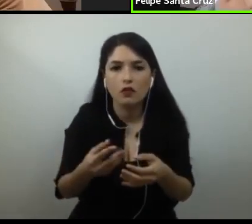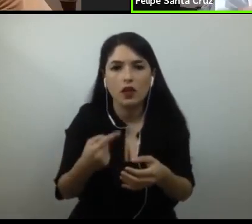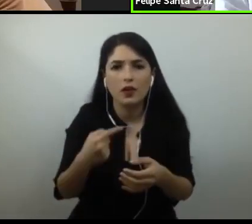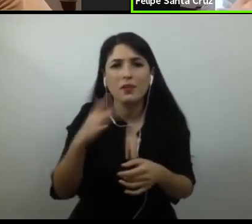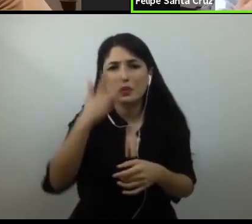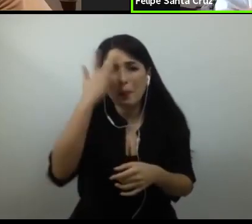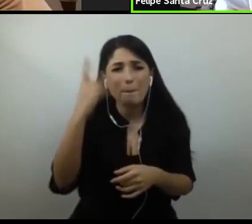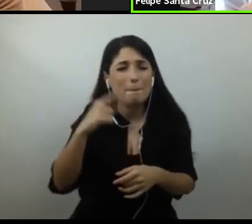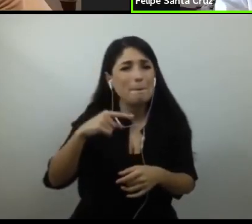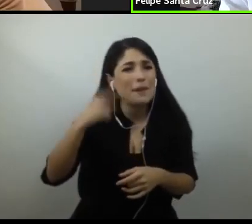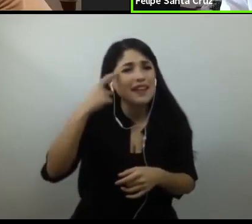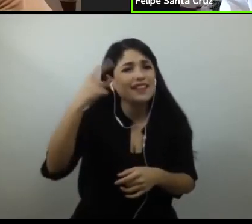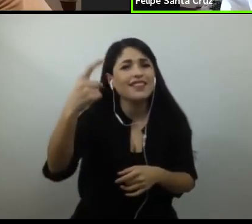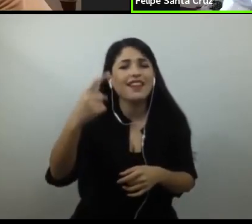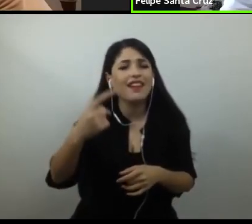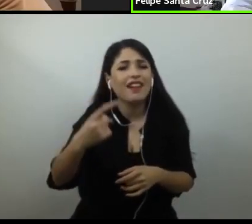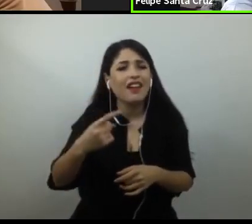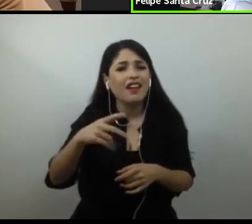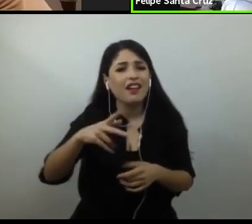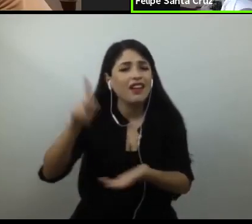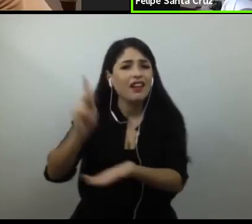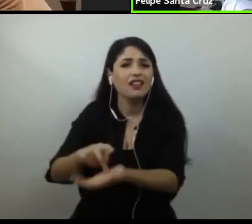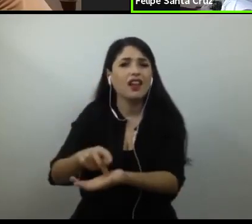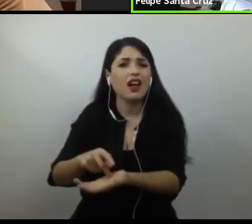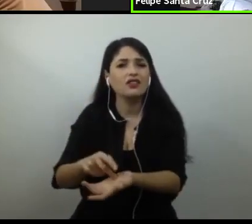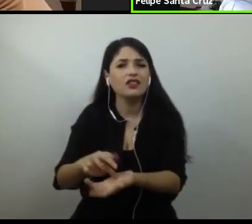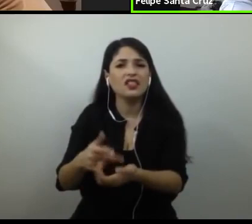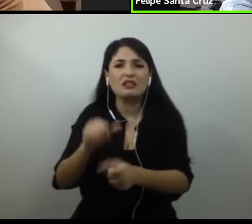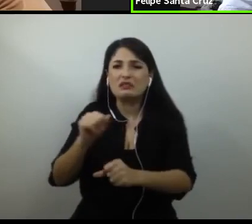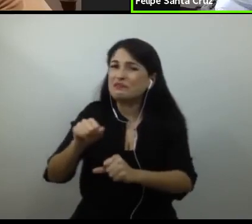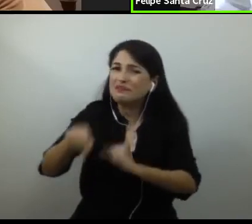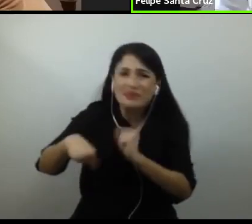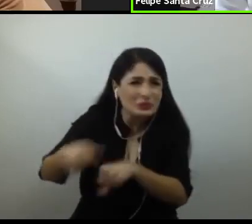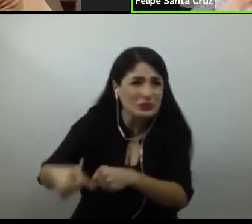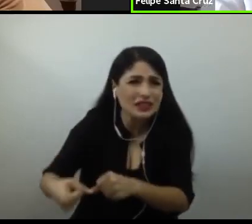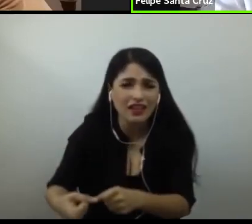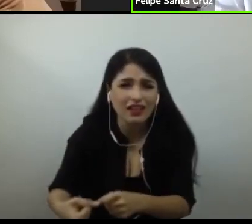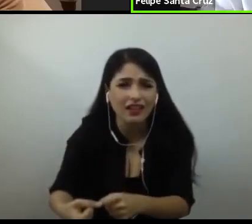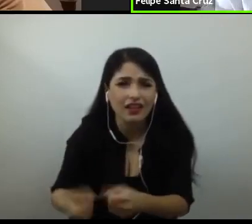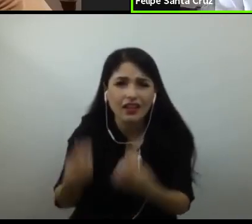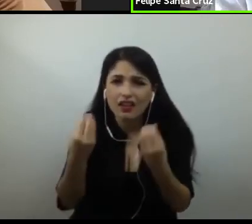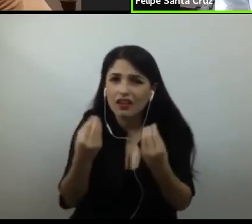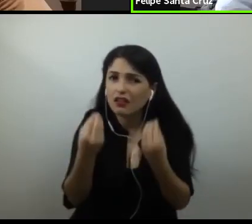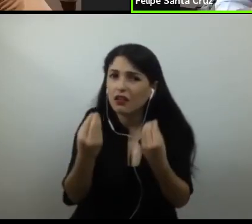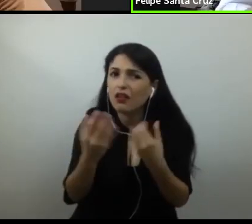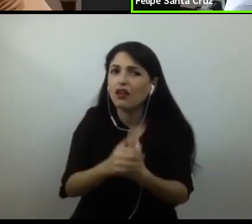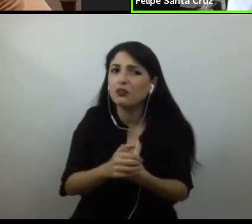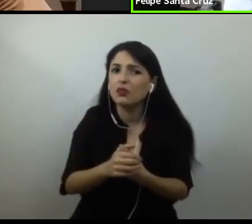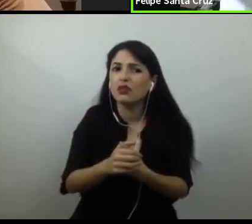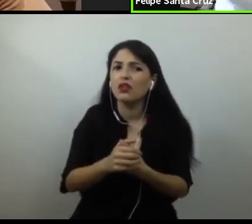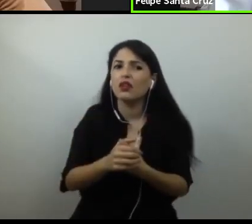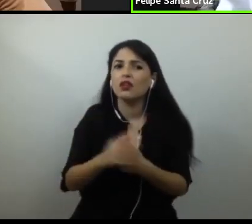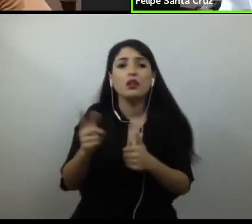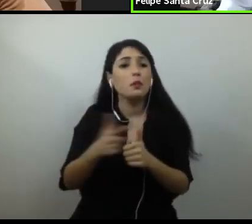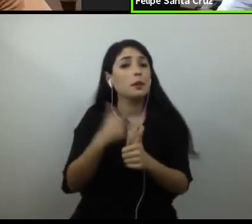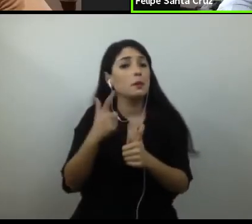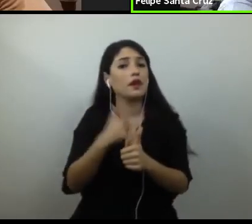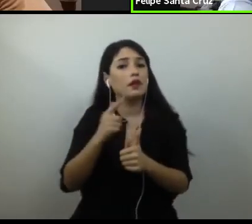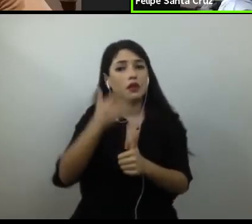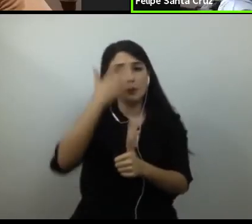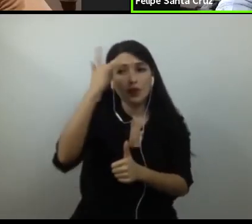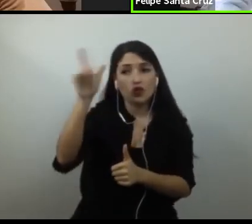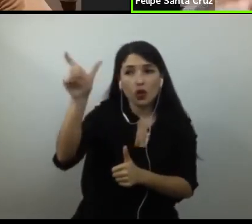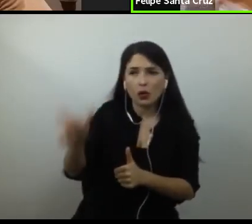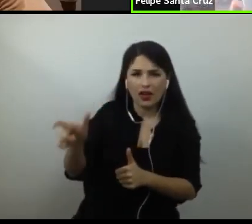realidade e as mais mirabolantes teses jurídicas. Né? Então, nós temos que tratar isso, primeiro, quem fala isso não é